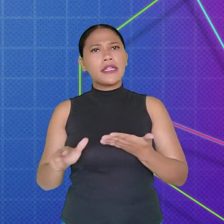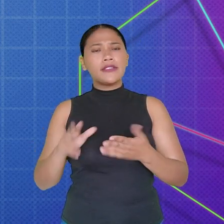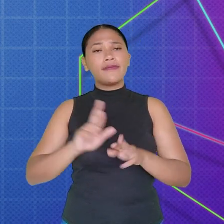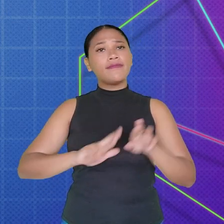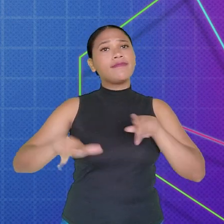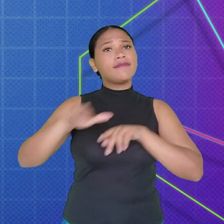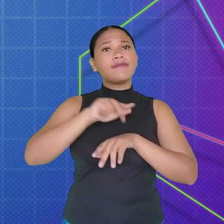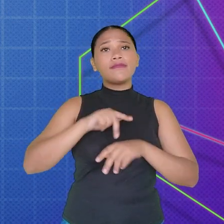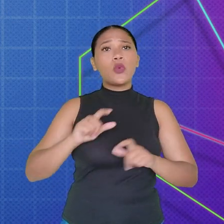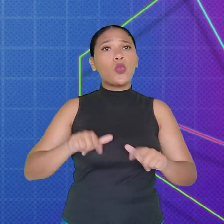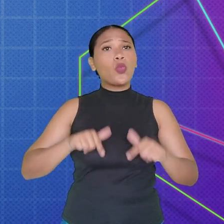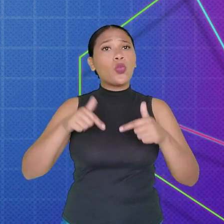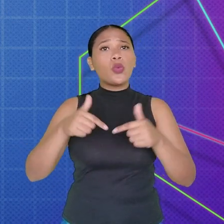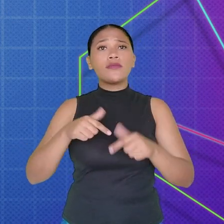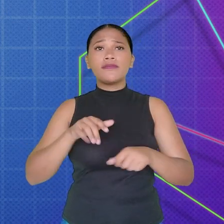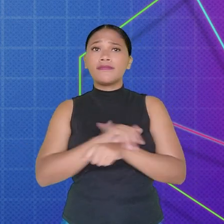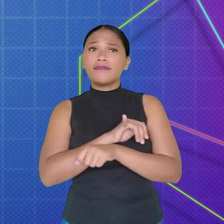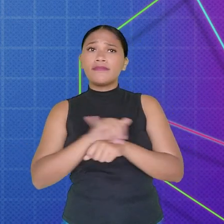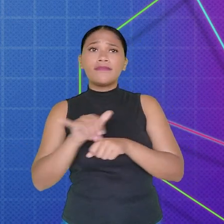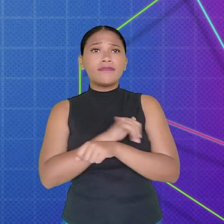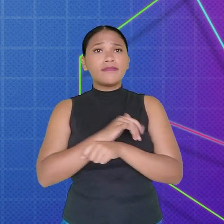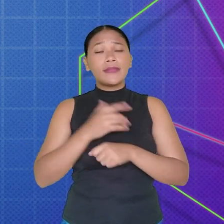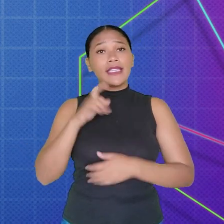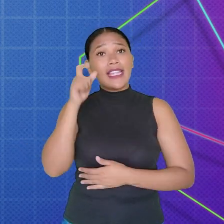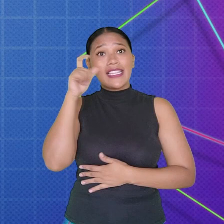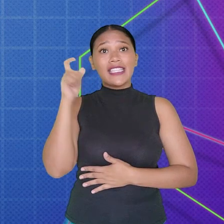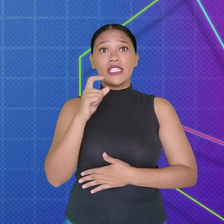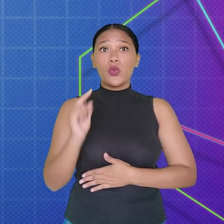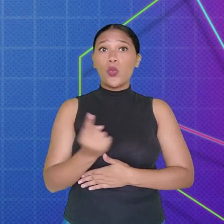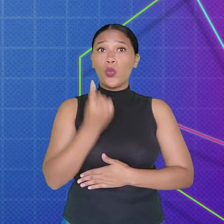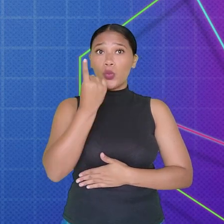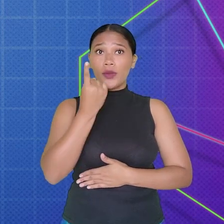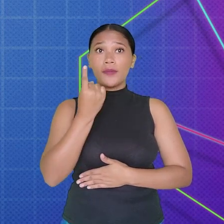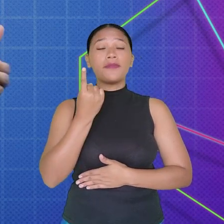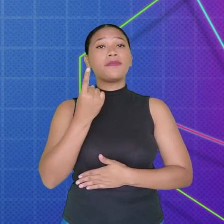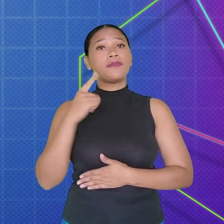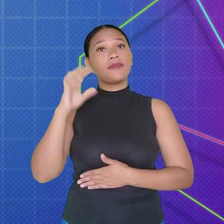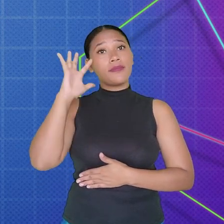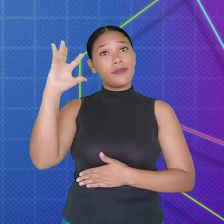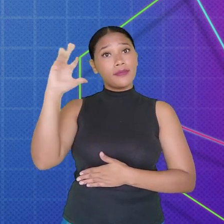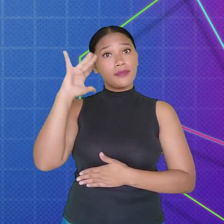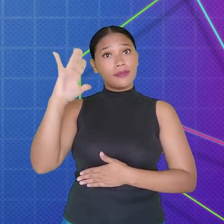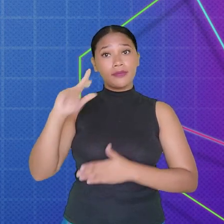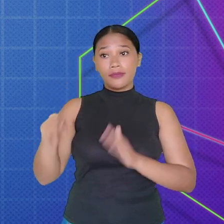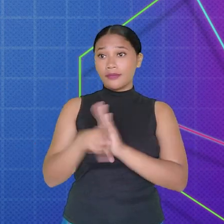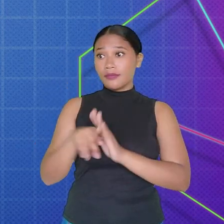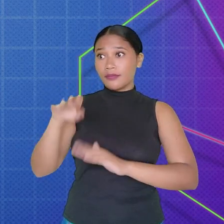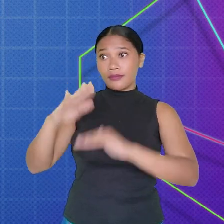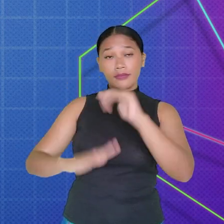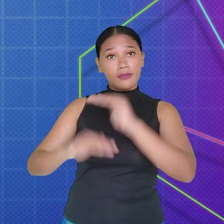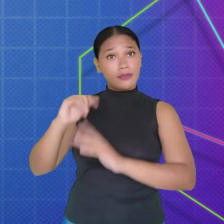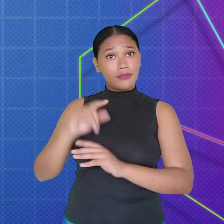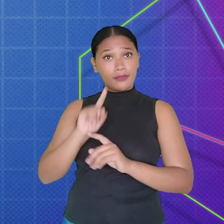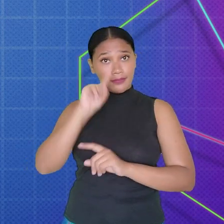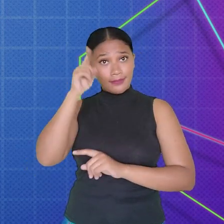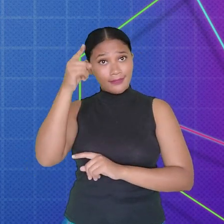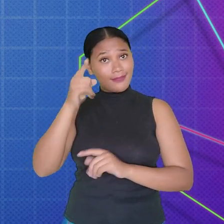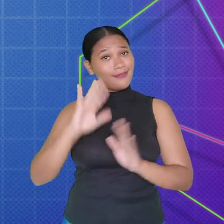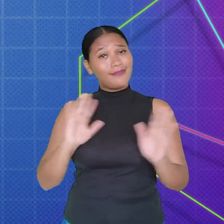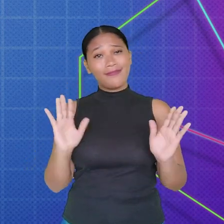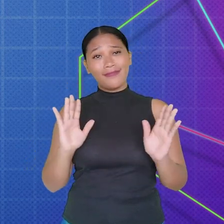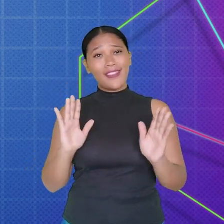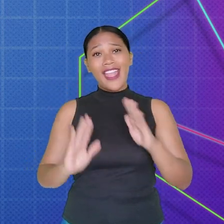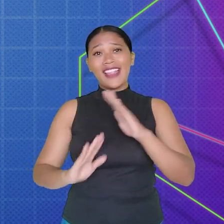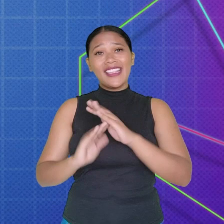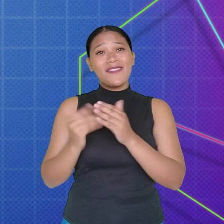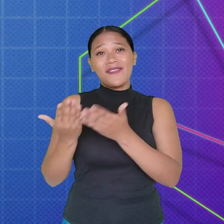maneiras diferentes para criar mecânicas de jogabilidade interessantes e únicas. A imaginação dos desenvolvedores é o limite.